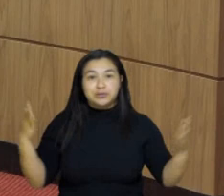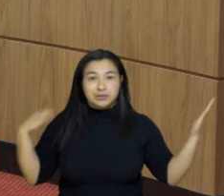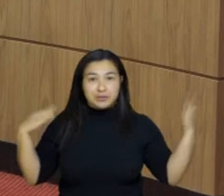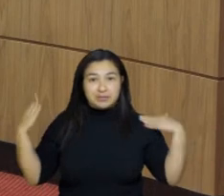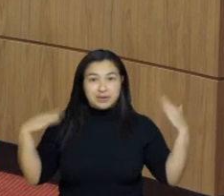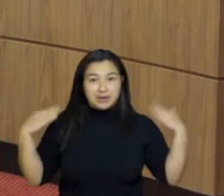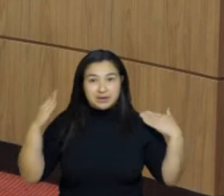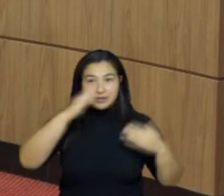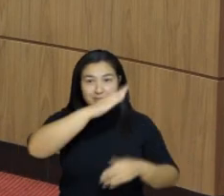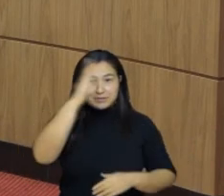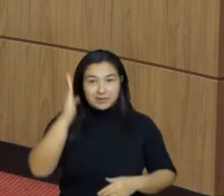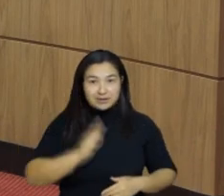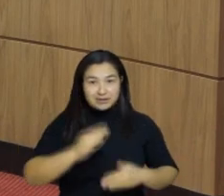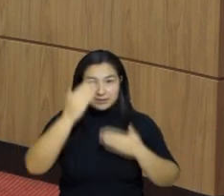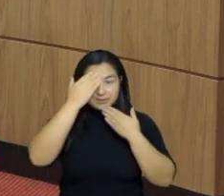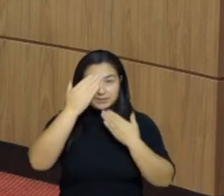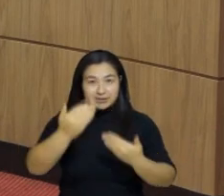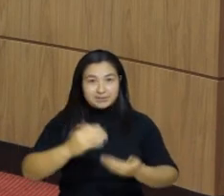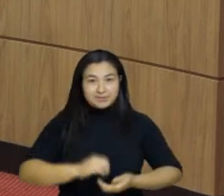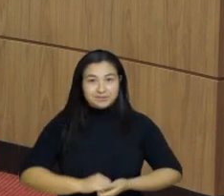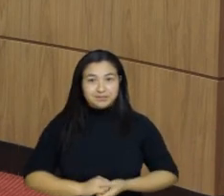Obrigado.